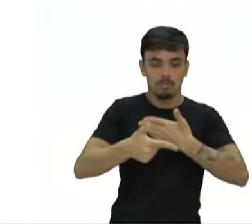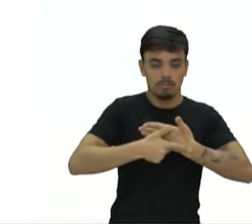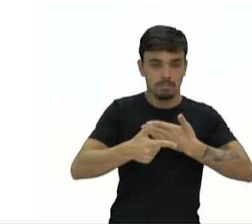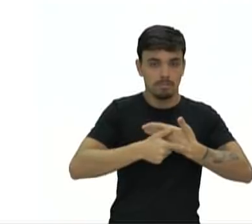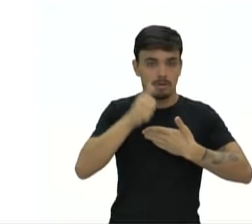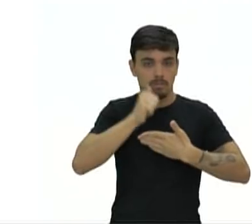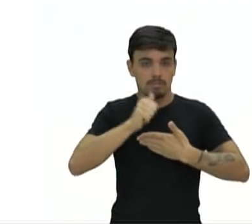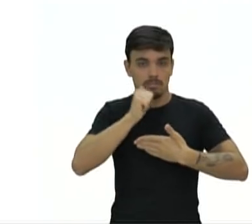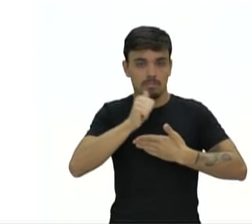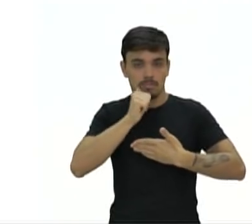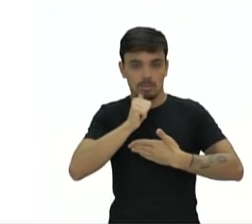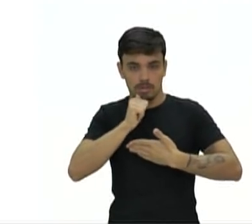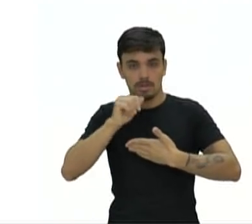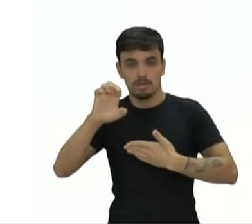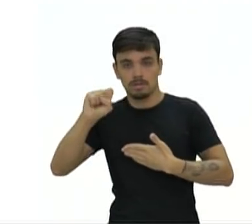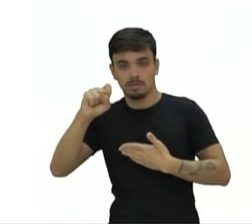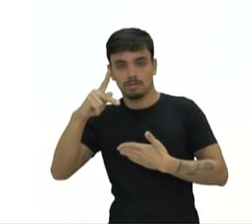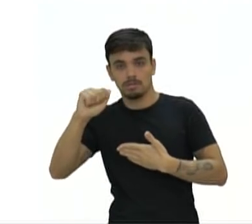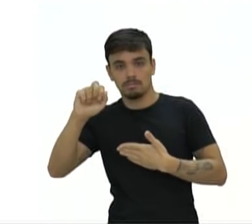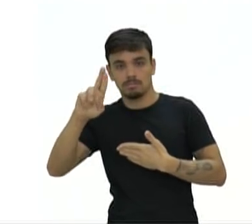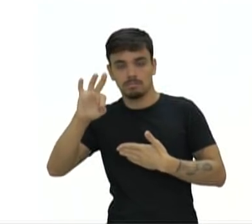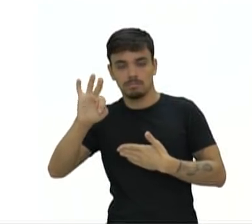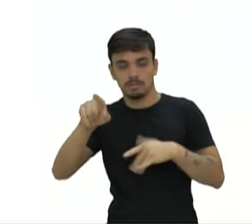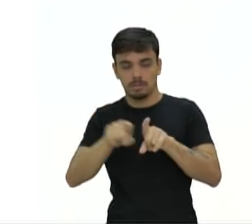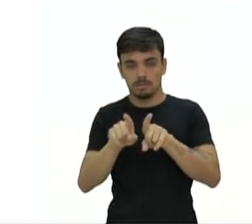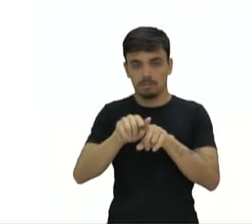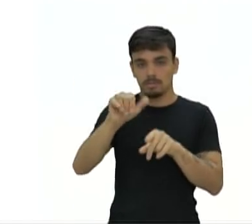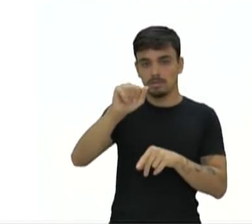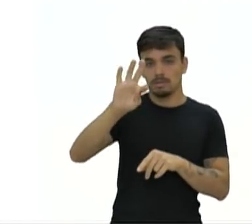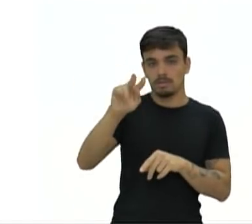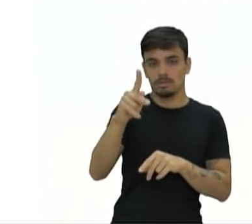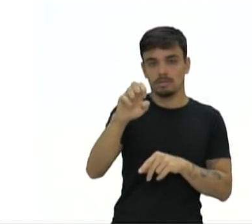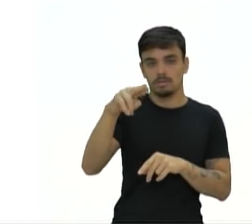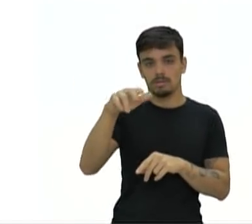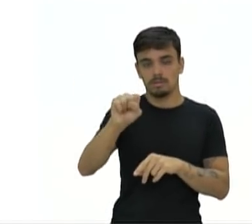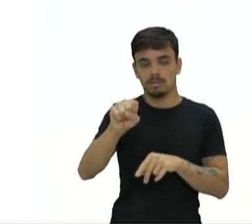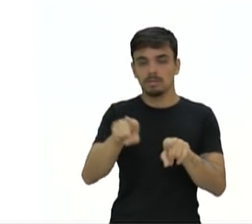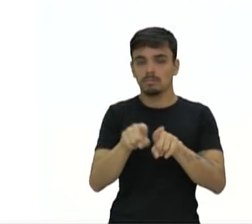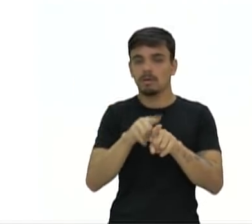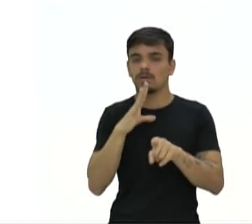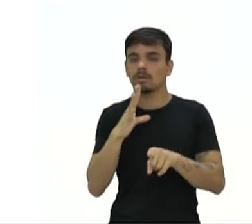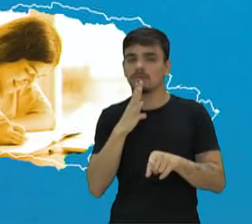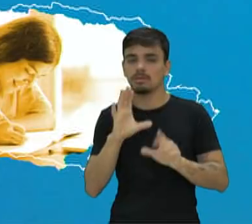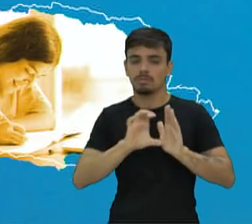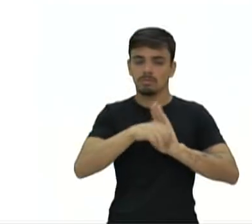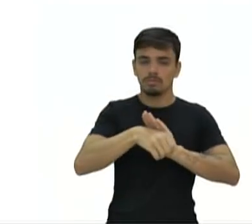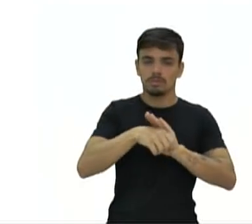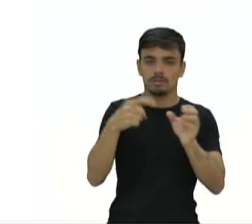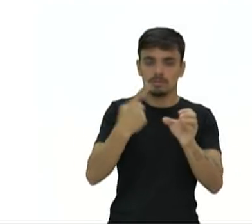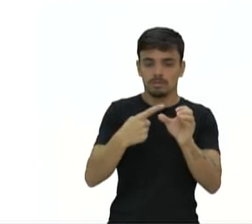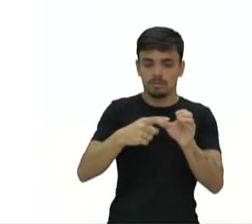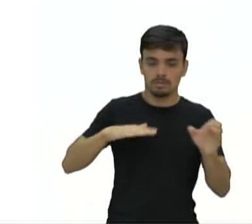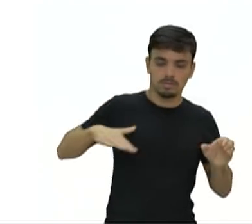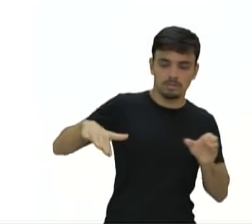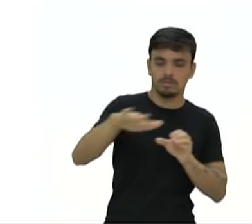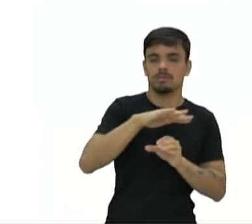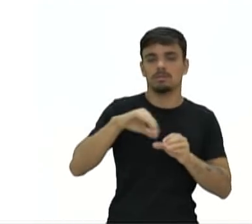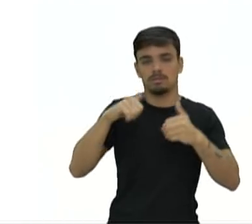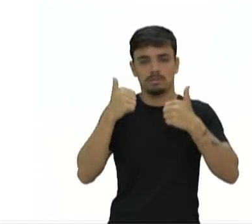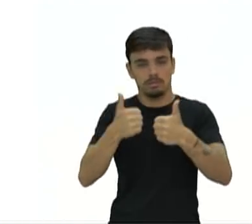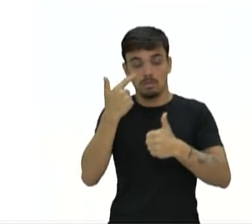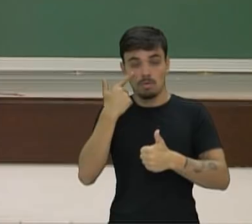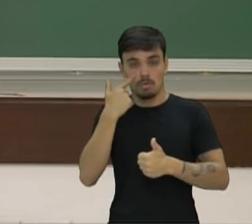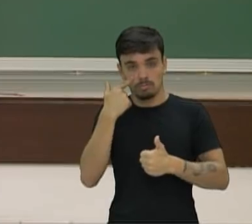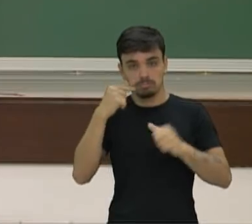em Esparta e Atenas, 3, reconhecer o conceito de cidadania na Grécia Antiga. O tema nosso aqui